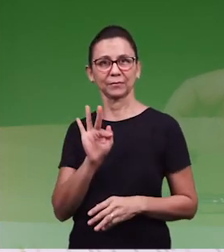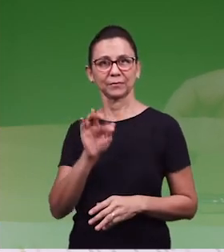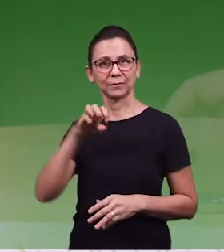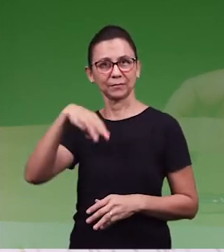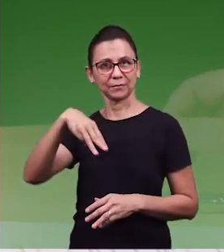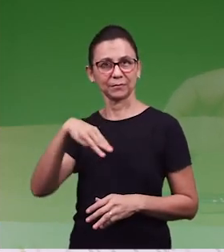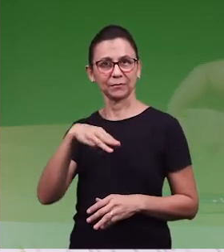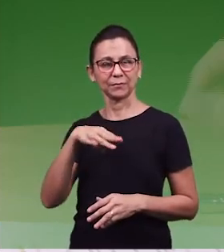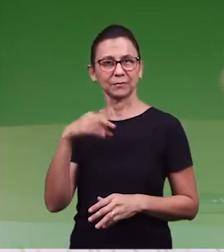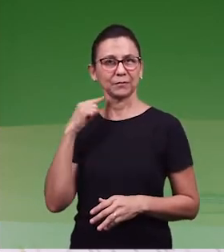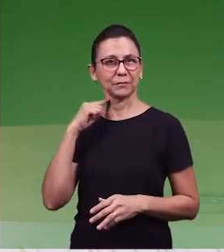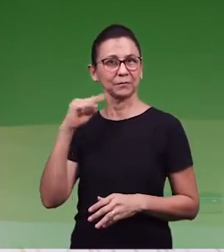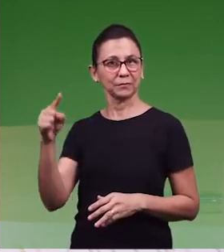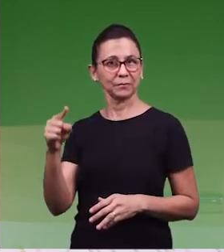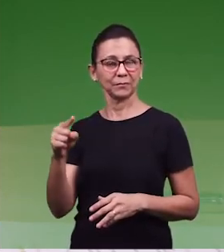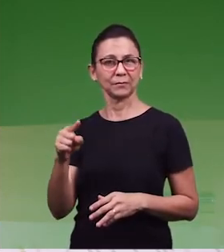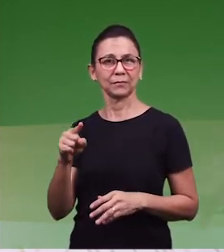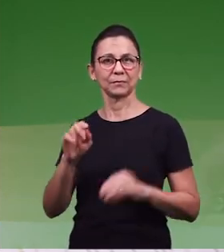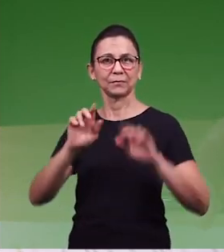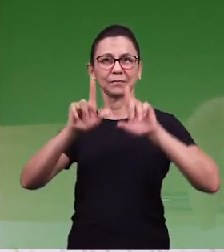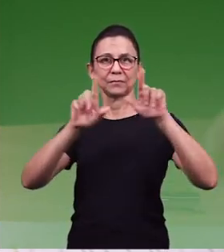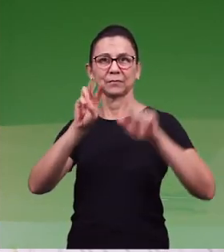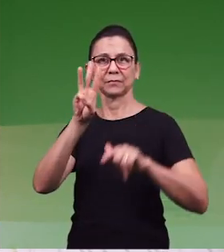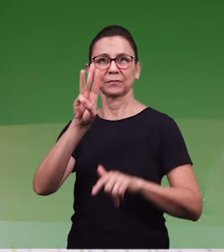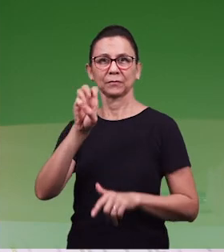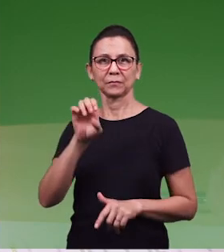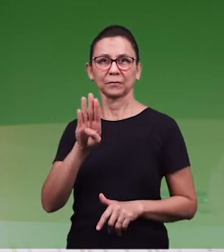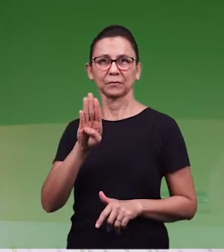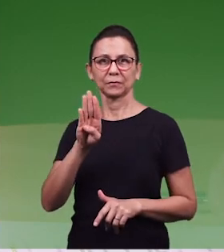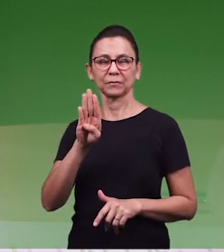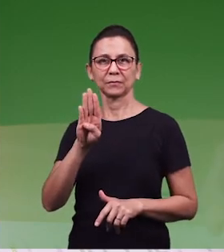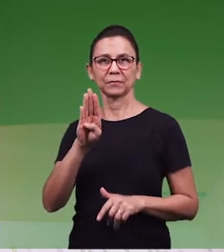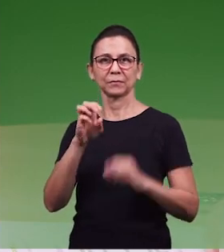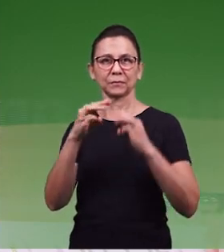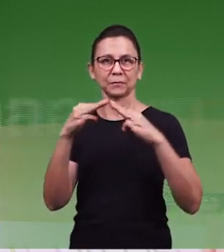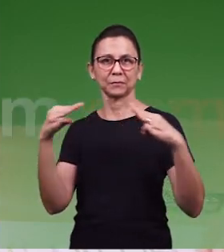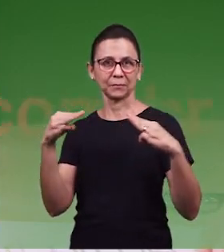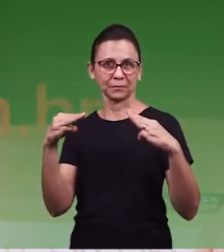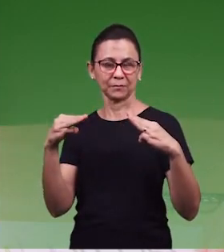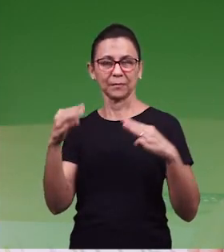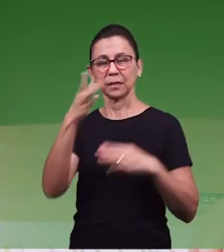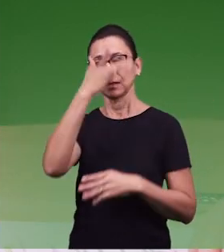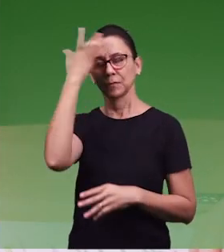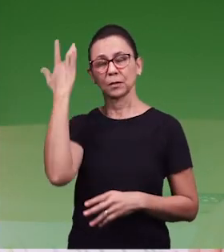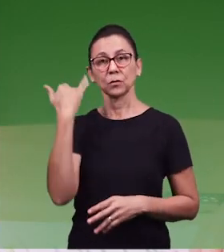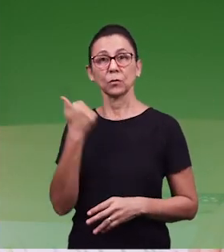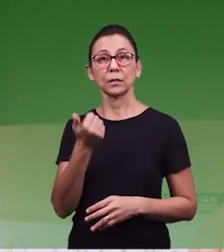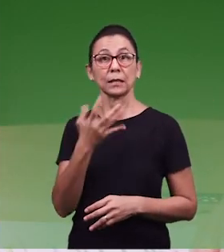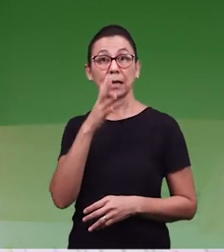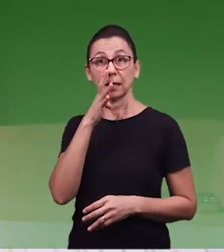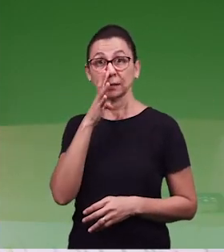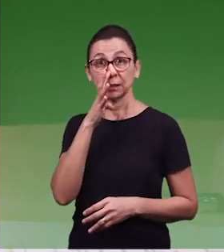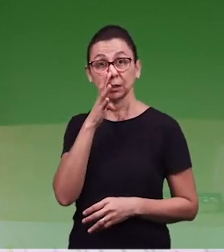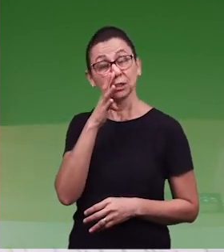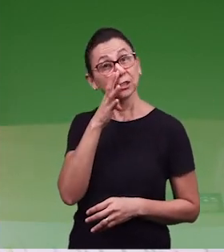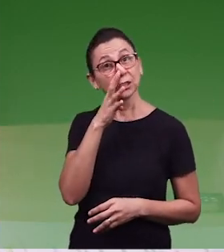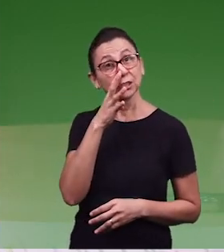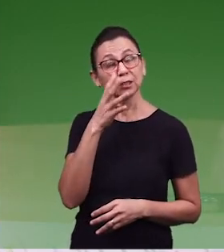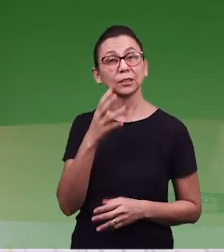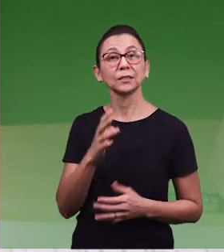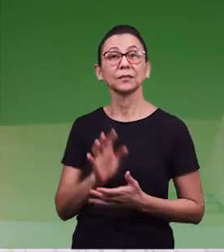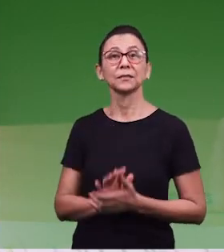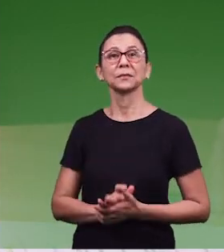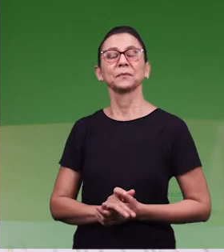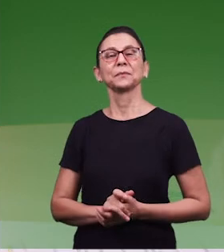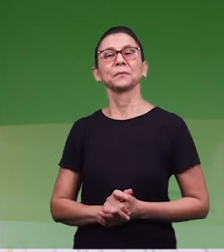TV Web Manaim, para aqueles que querem assistir e ver as imagens aqui do estúdio, e também pelo